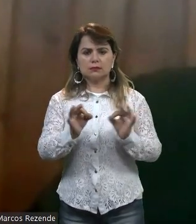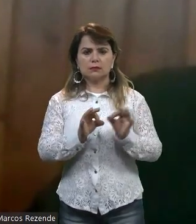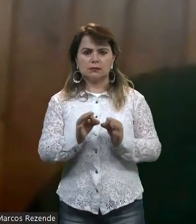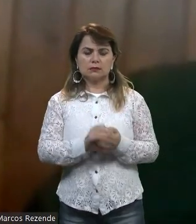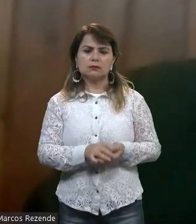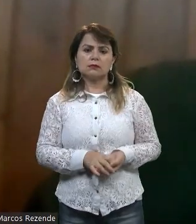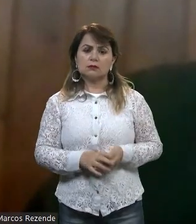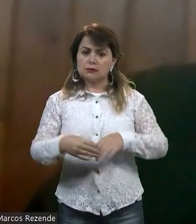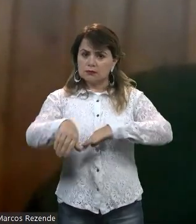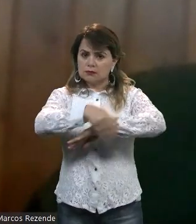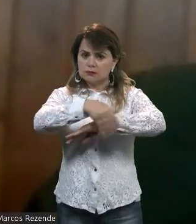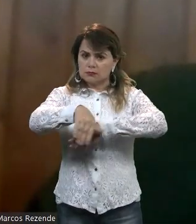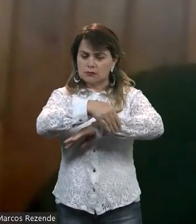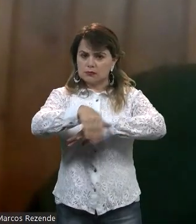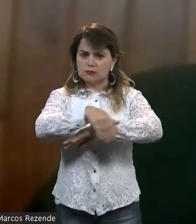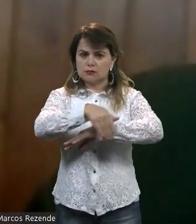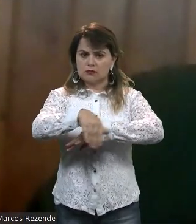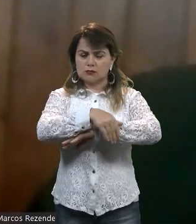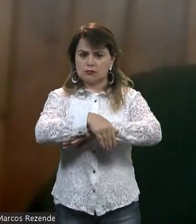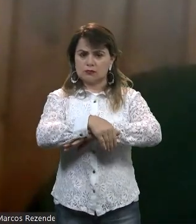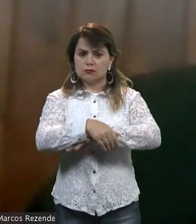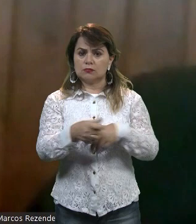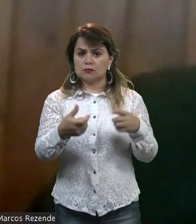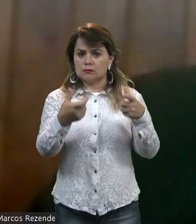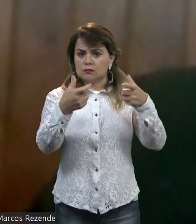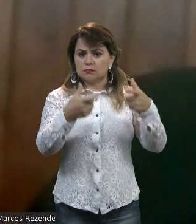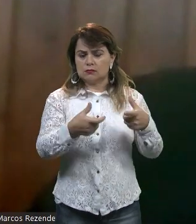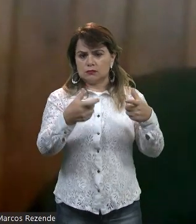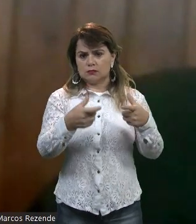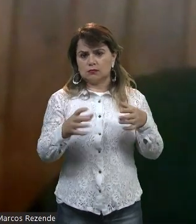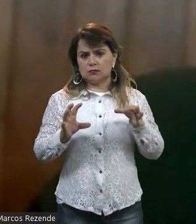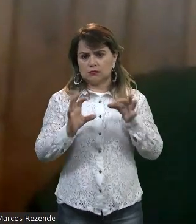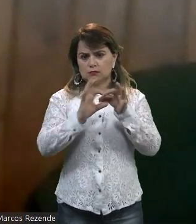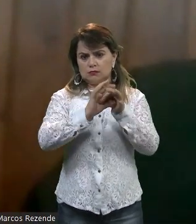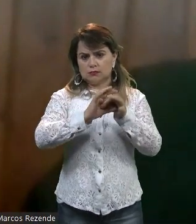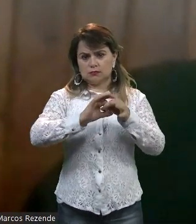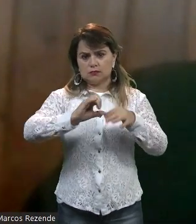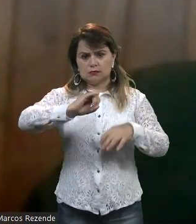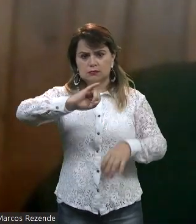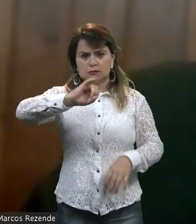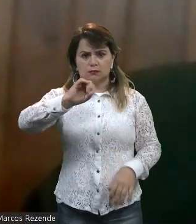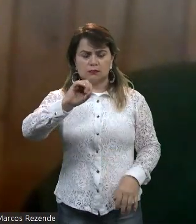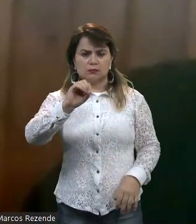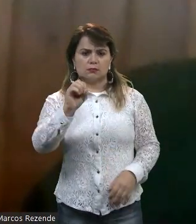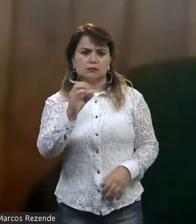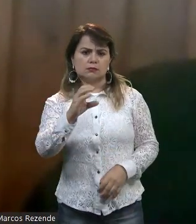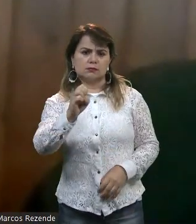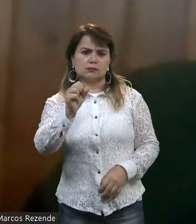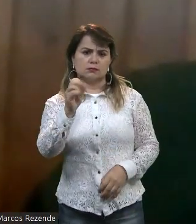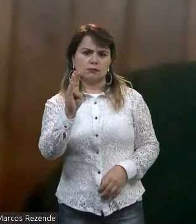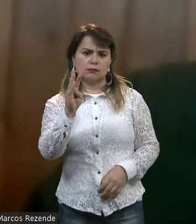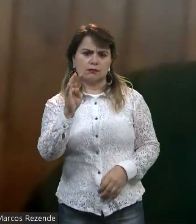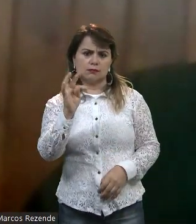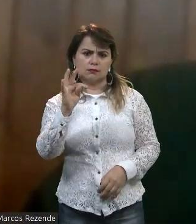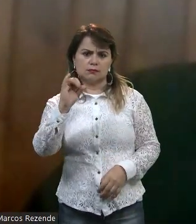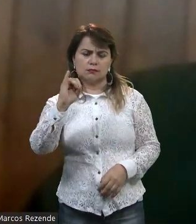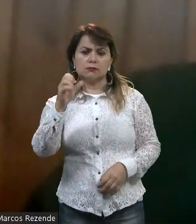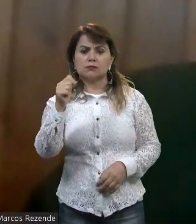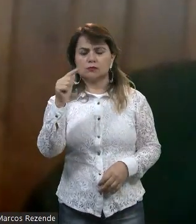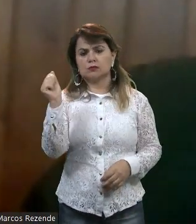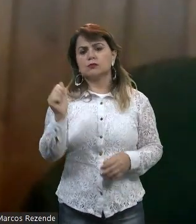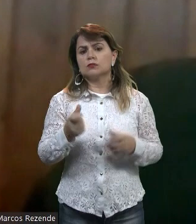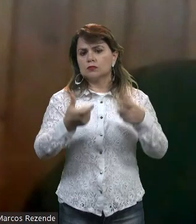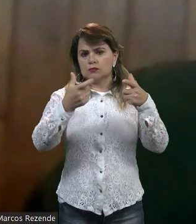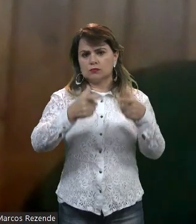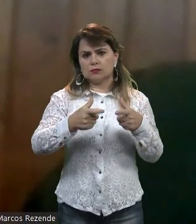Silva Filho. O sistema de lazer compreendido entre as ruas Sebastião Mazzali e Ângelo Trevelin, no bairro Jardim Teotônio